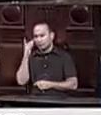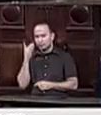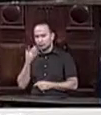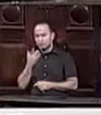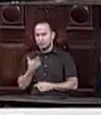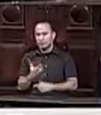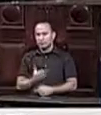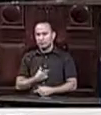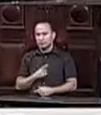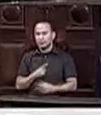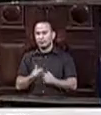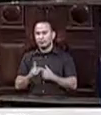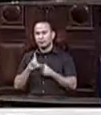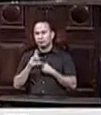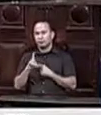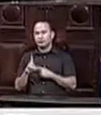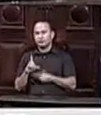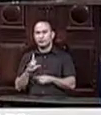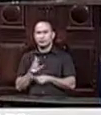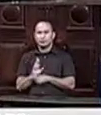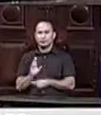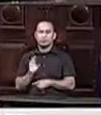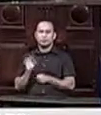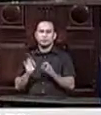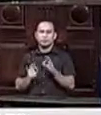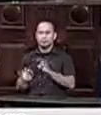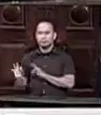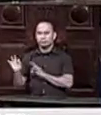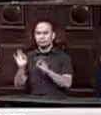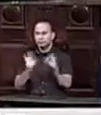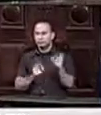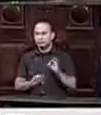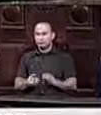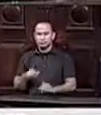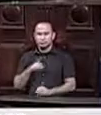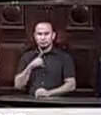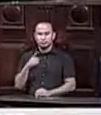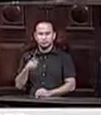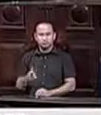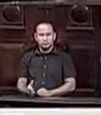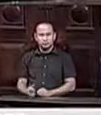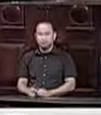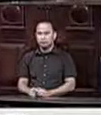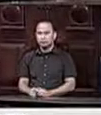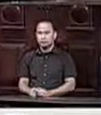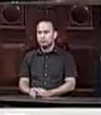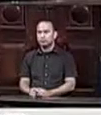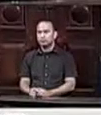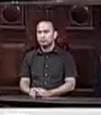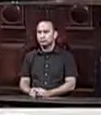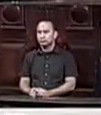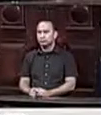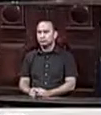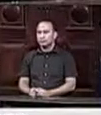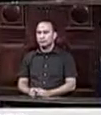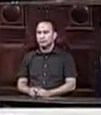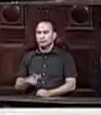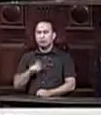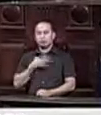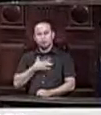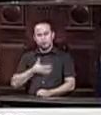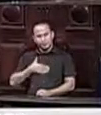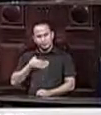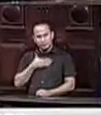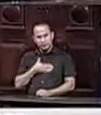em razão, né, da possibilidade do crédito tributário, e eu tive o prazer